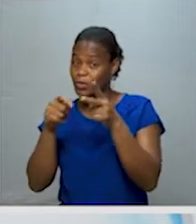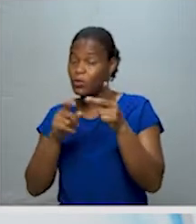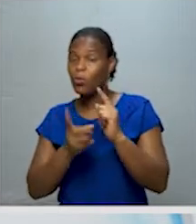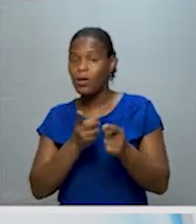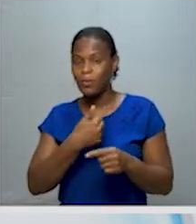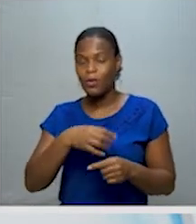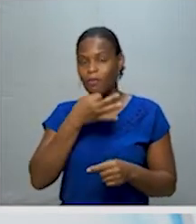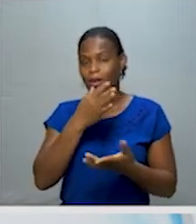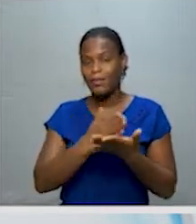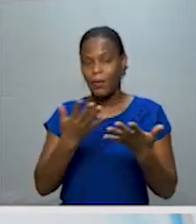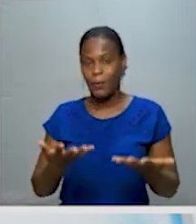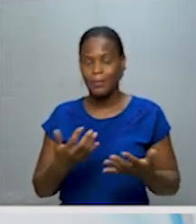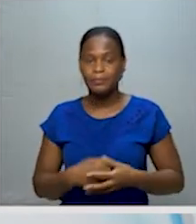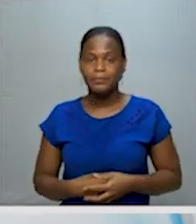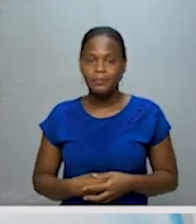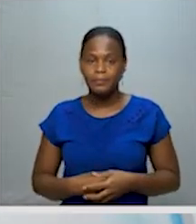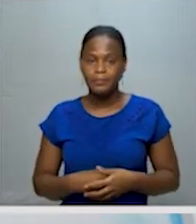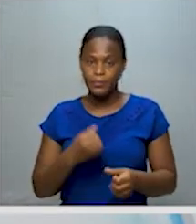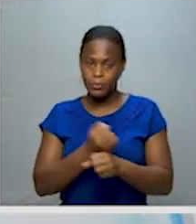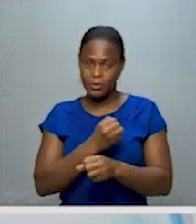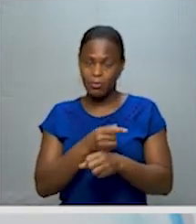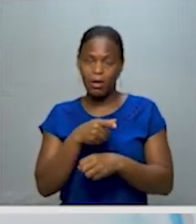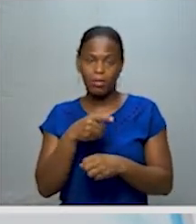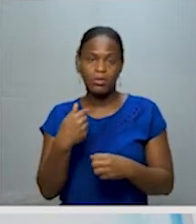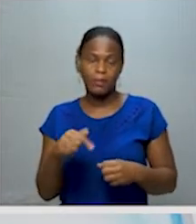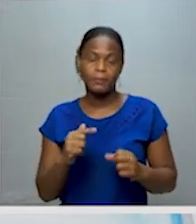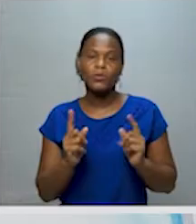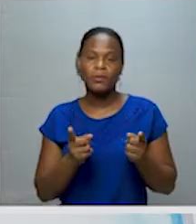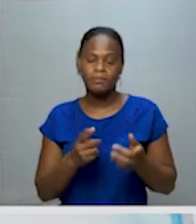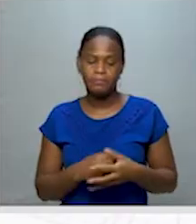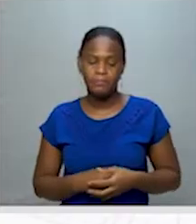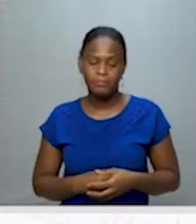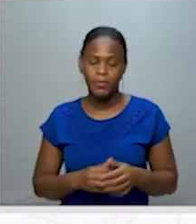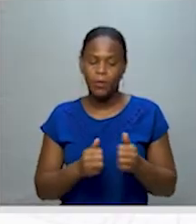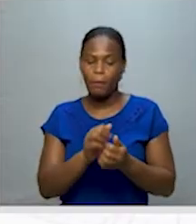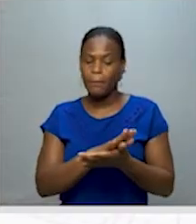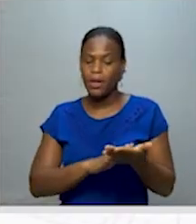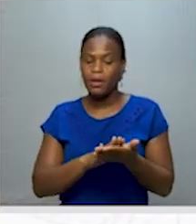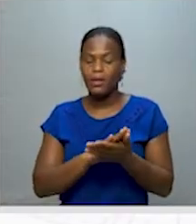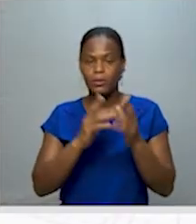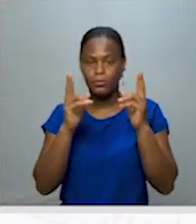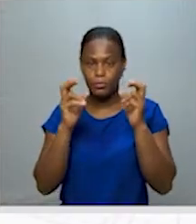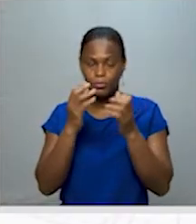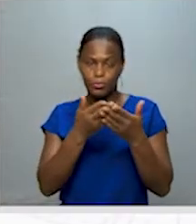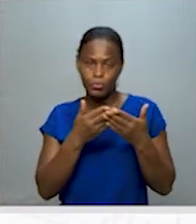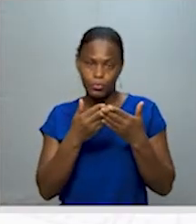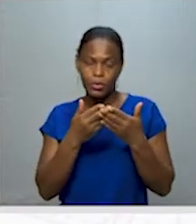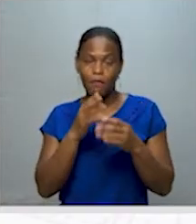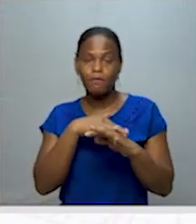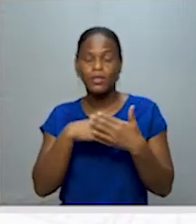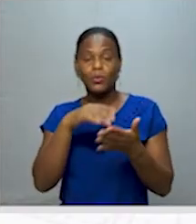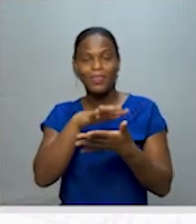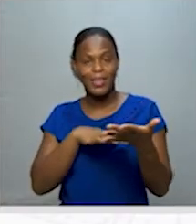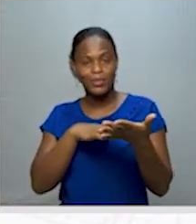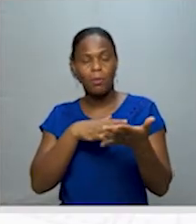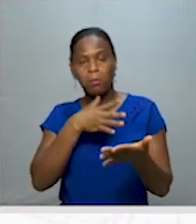e aquilo que nós falamos até agora. Então, a tarefa consiste no seguinte. Com base no conteúdo estudado, elabora um texto